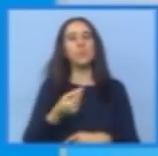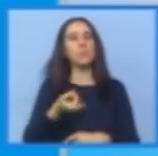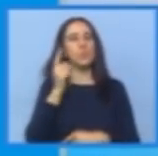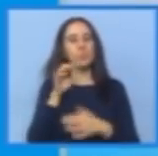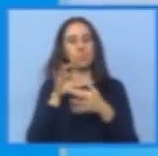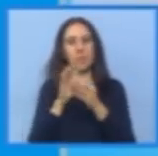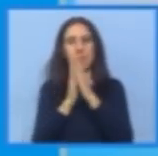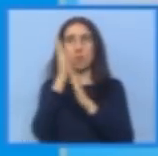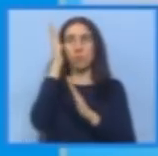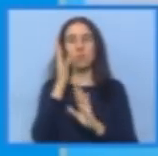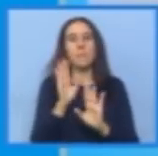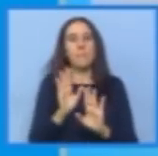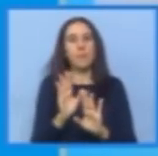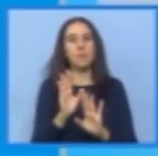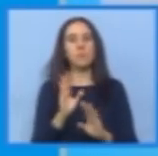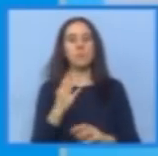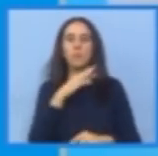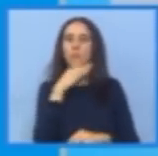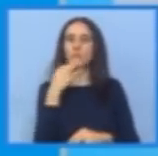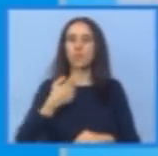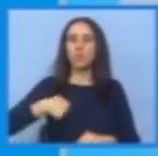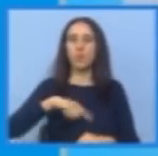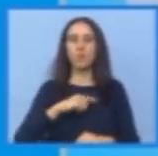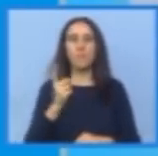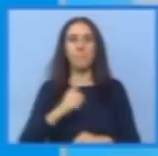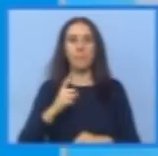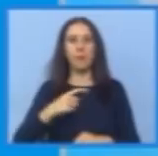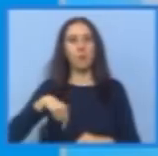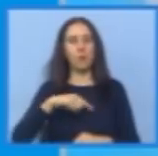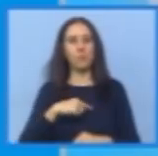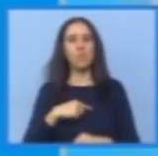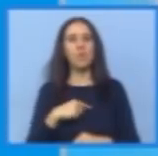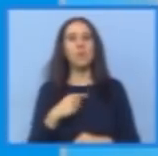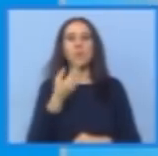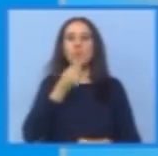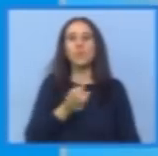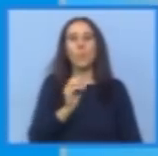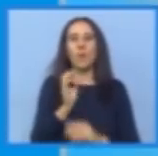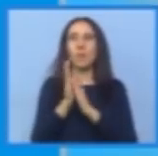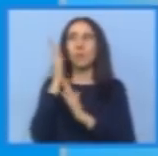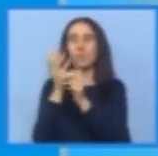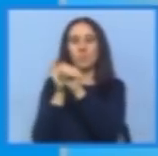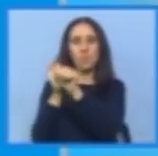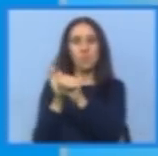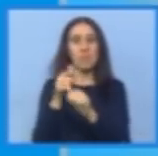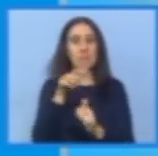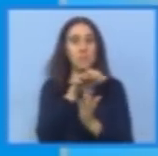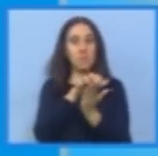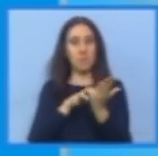a Deus, mas é curioso que nós, muitas vezes, também somos injustos em relação a Deus. Esse texto começa